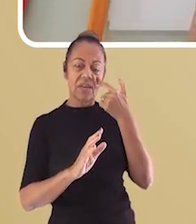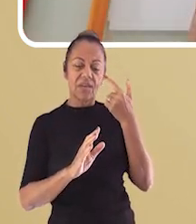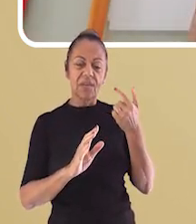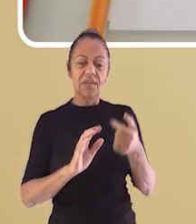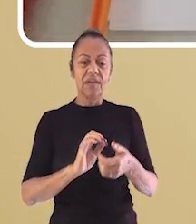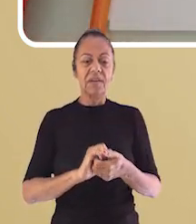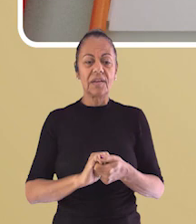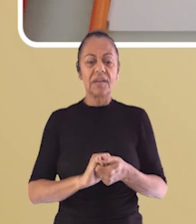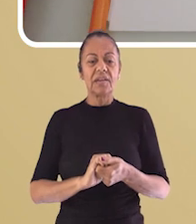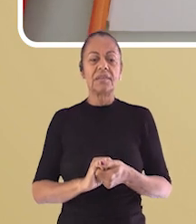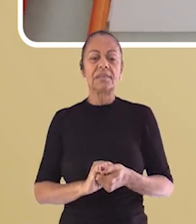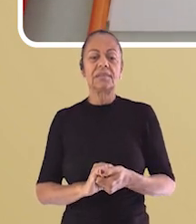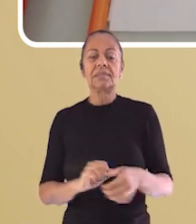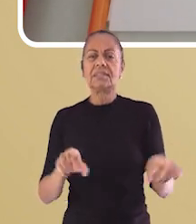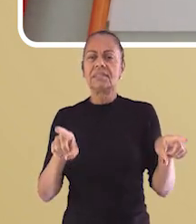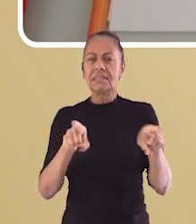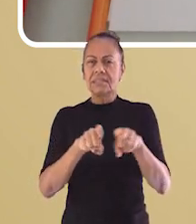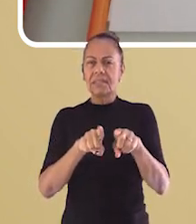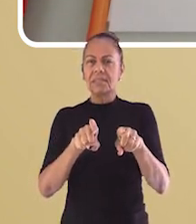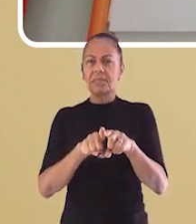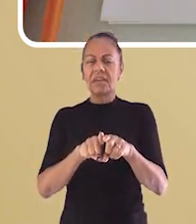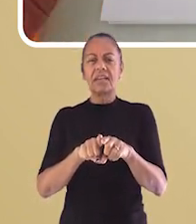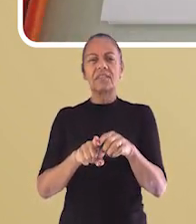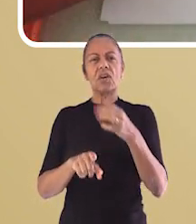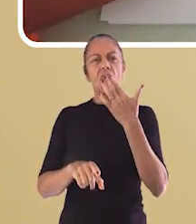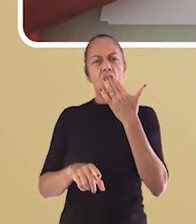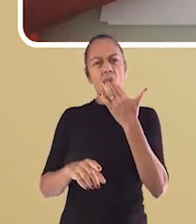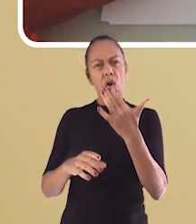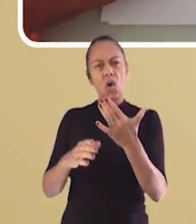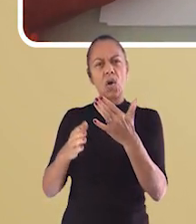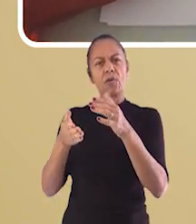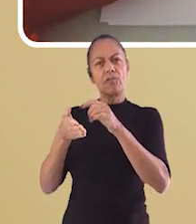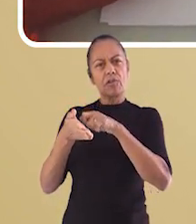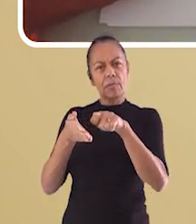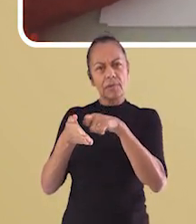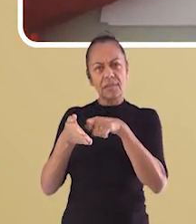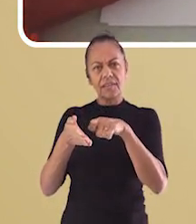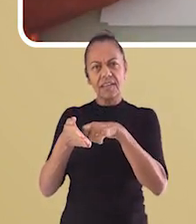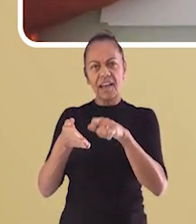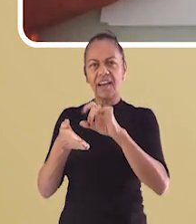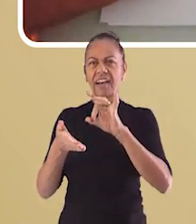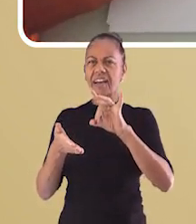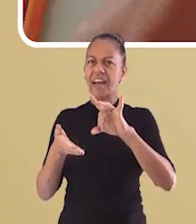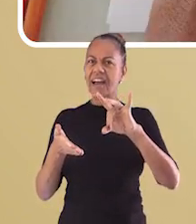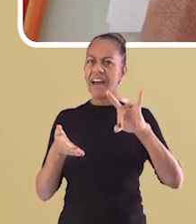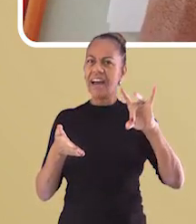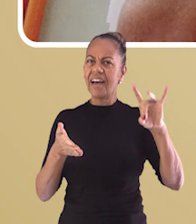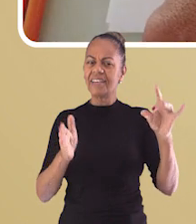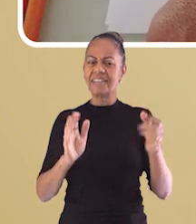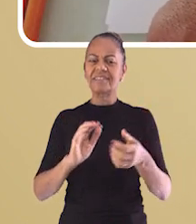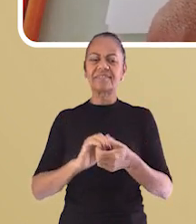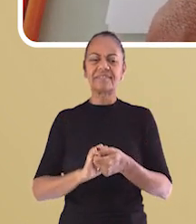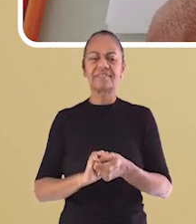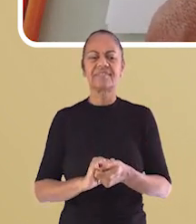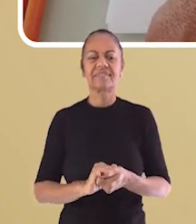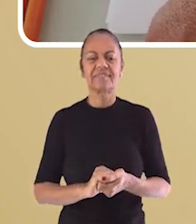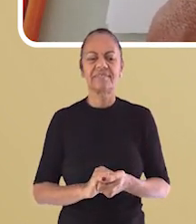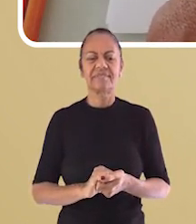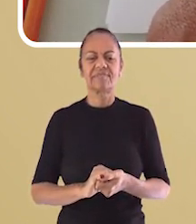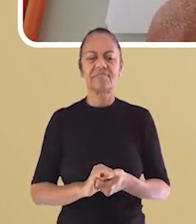vídeo. E também vou pintar, né, de uma cor diferente, cada uma dessas